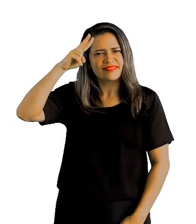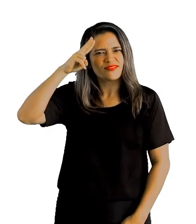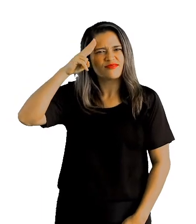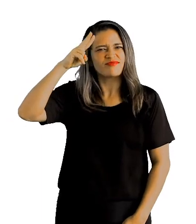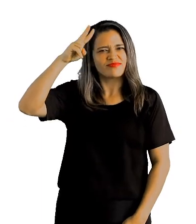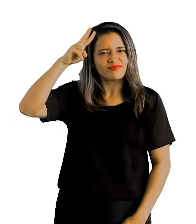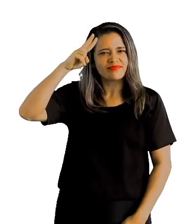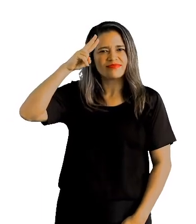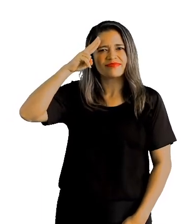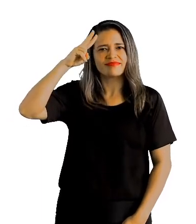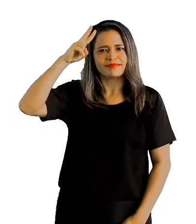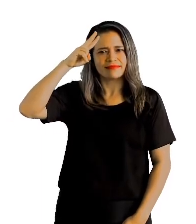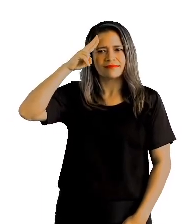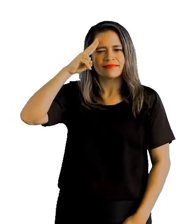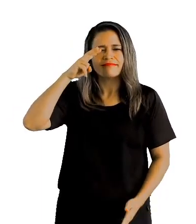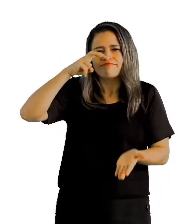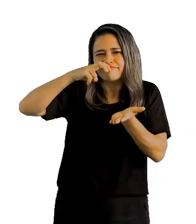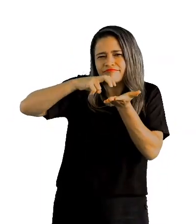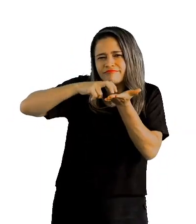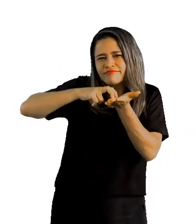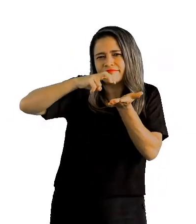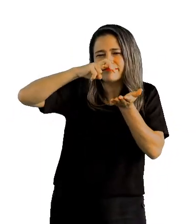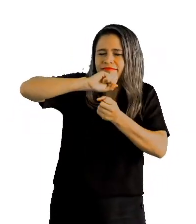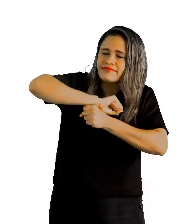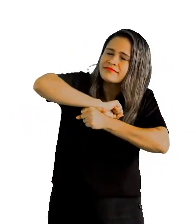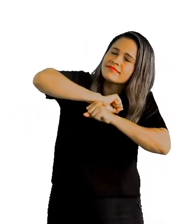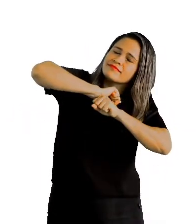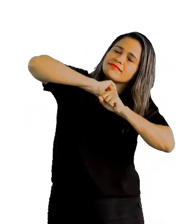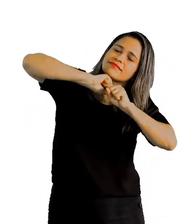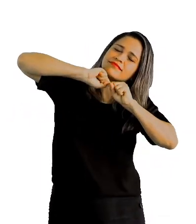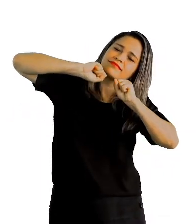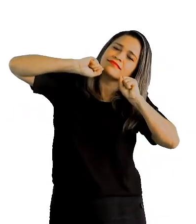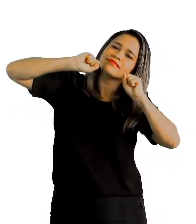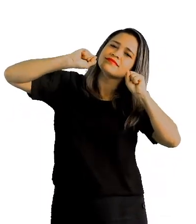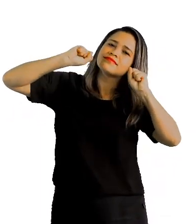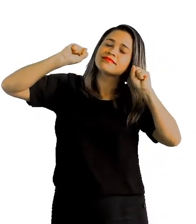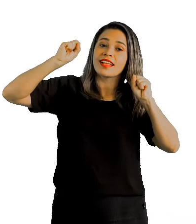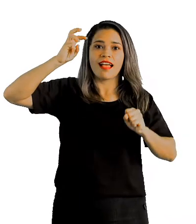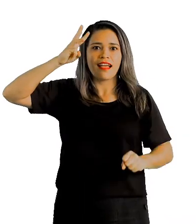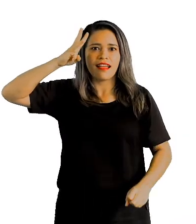Segunda-feira, cedo eu vou me acordar.